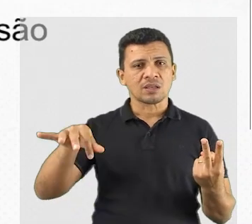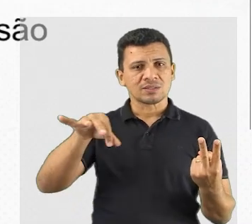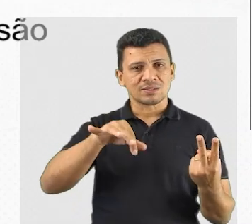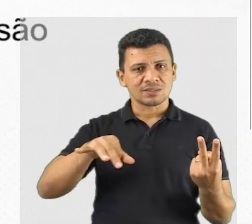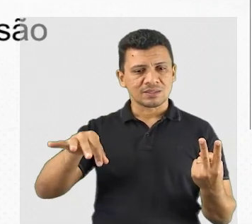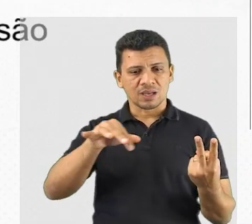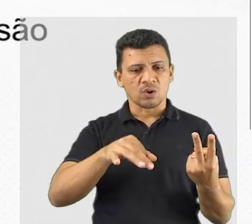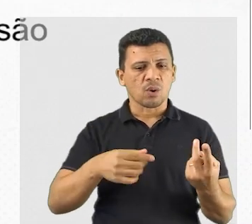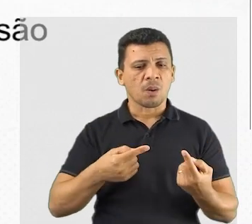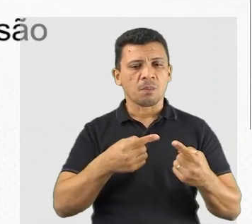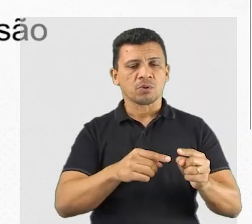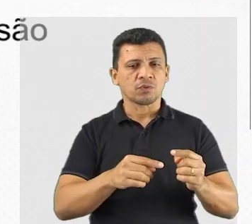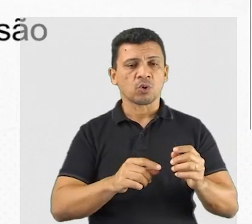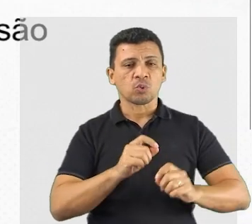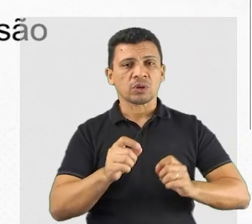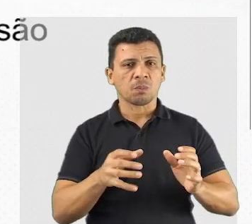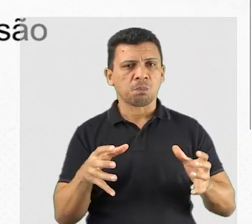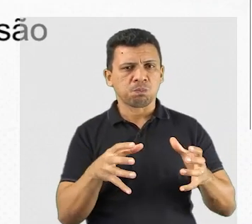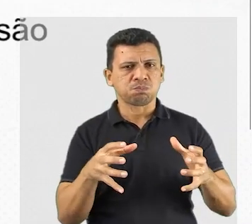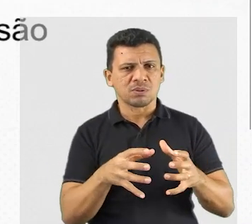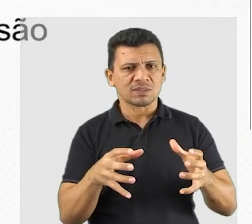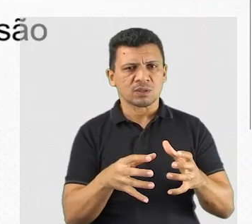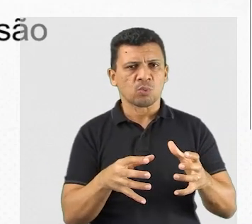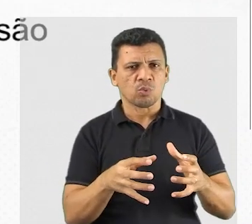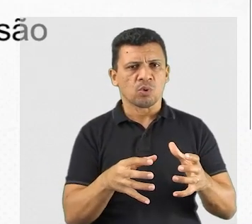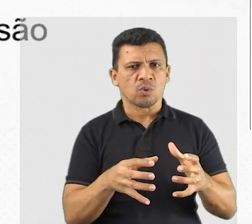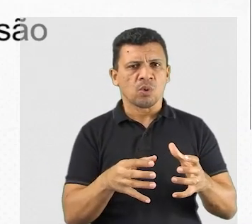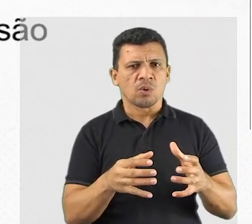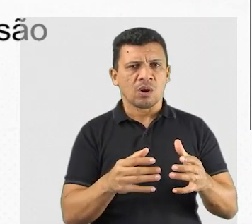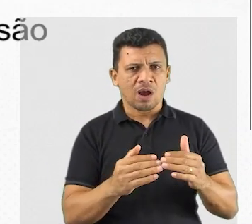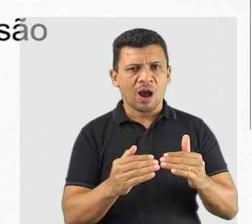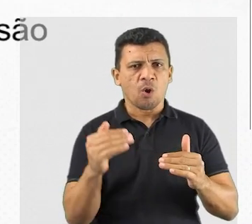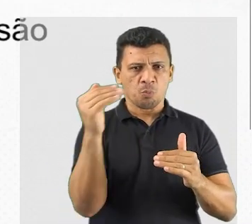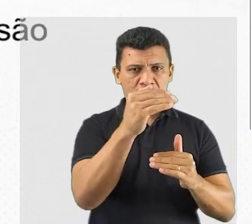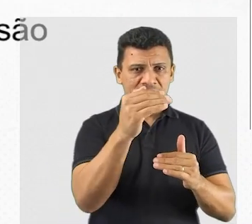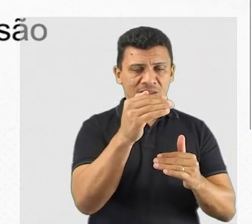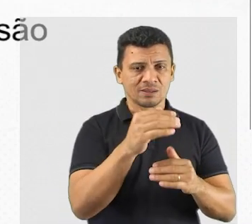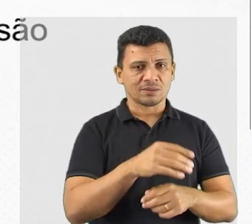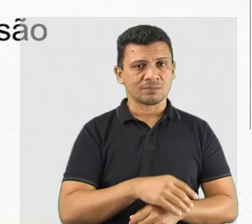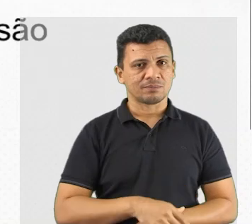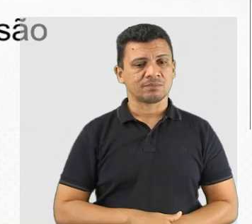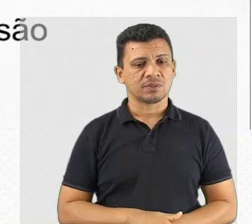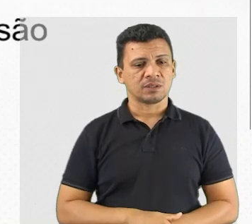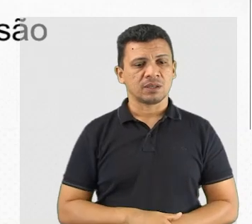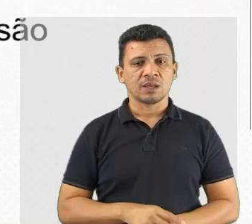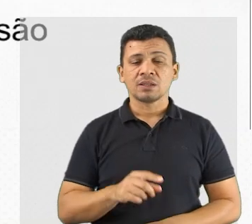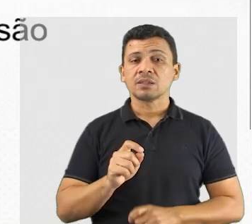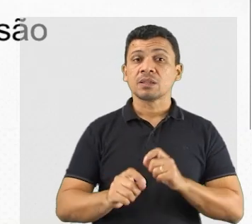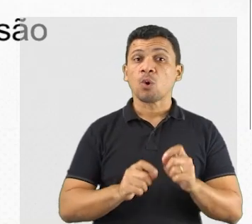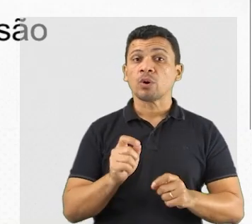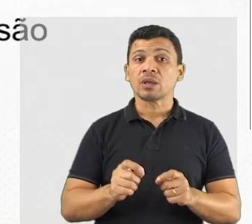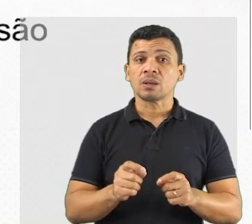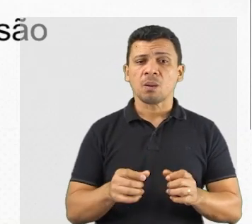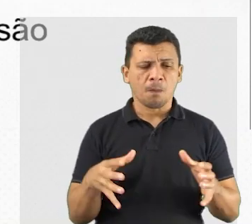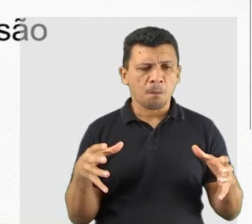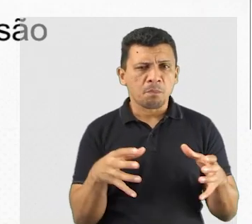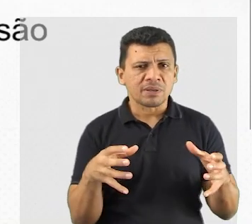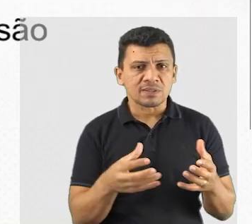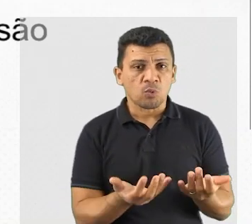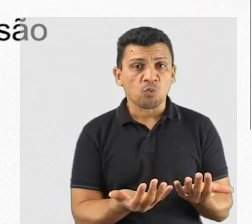sal provoca um aumento da pressão de vapor. E turma, lembra que se eu adicionar sal, a pressão de vapor,